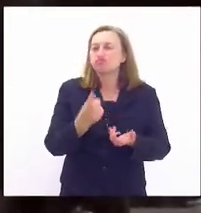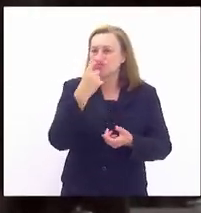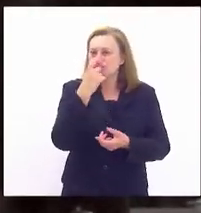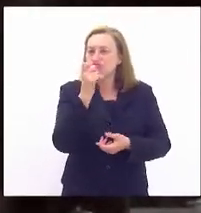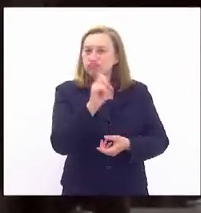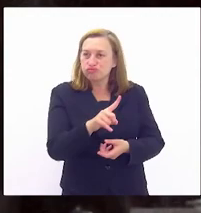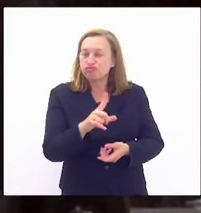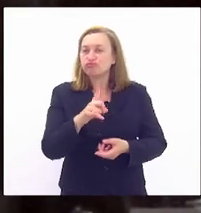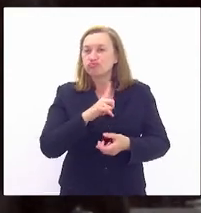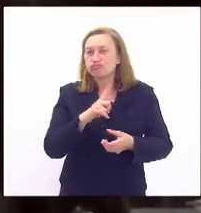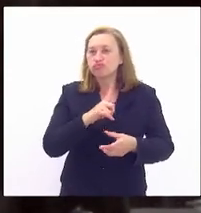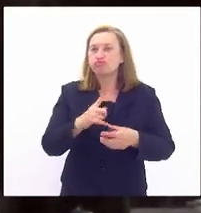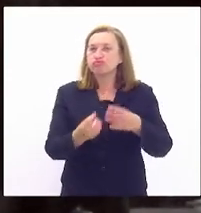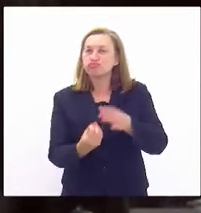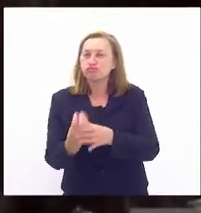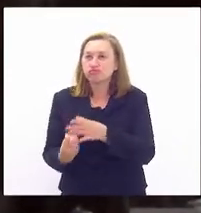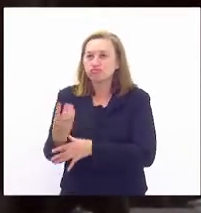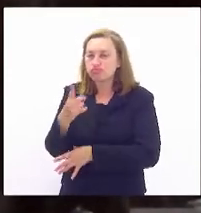um grande